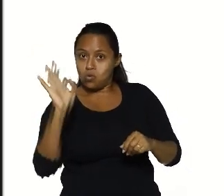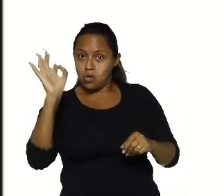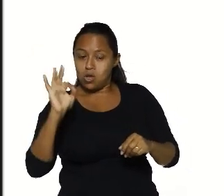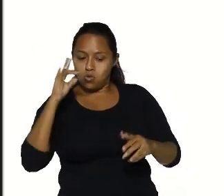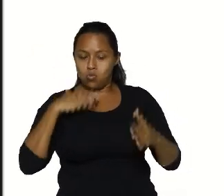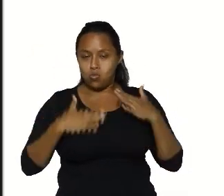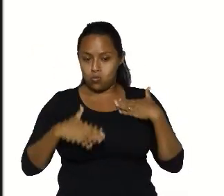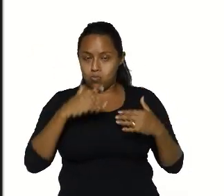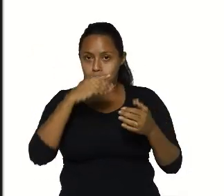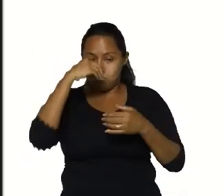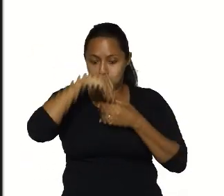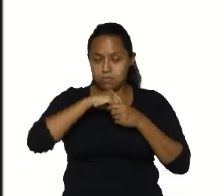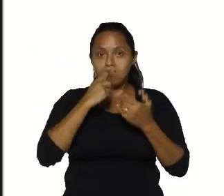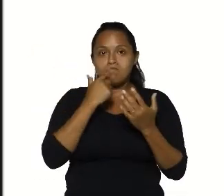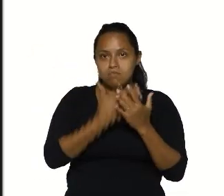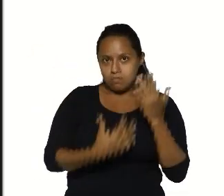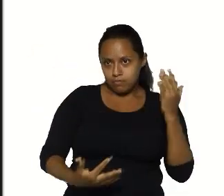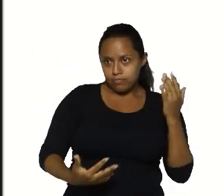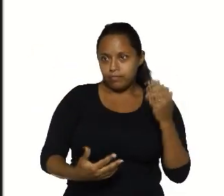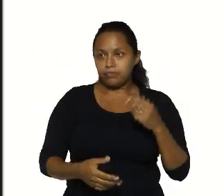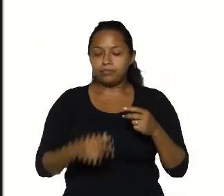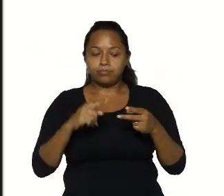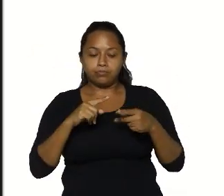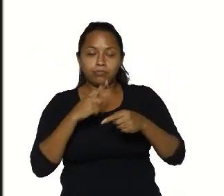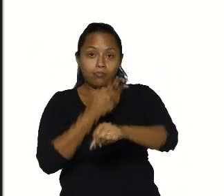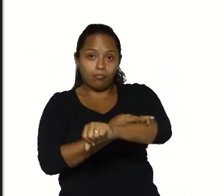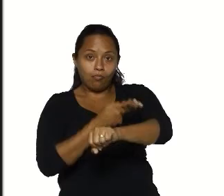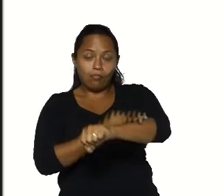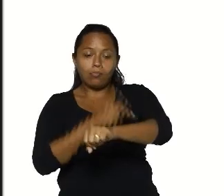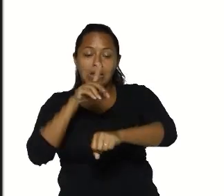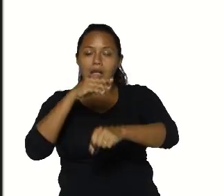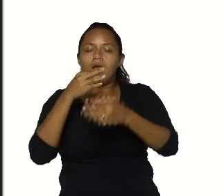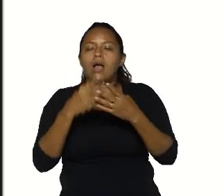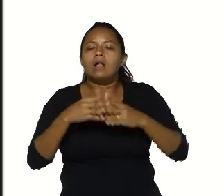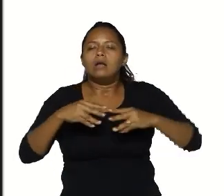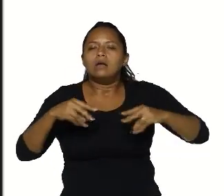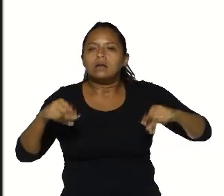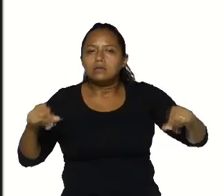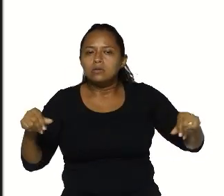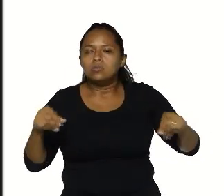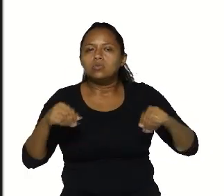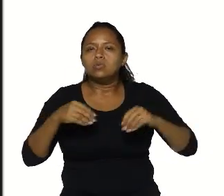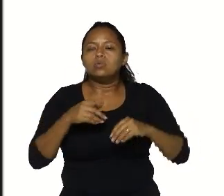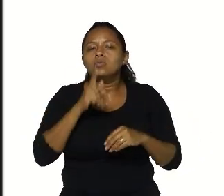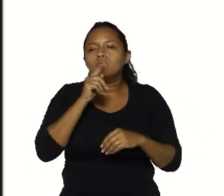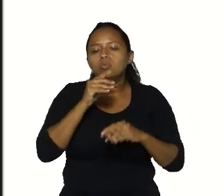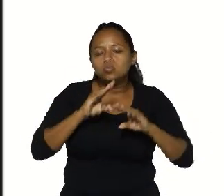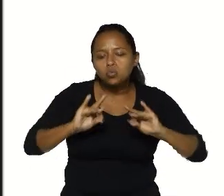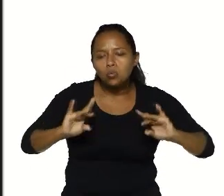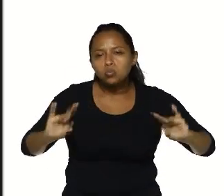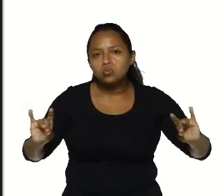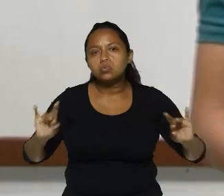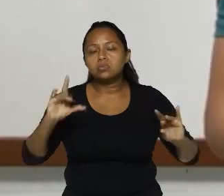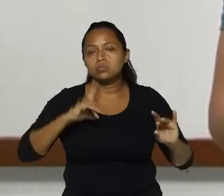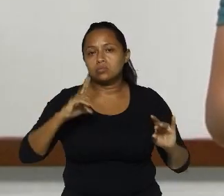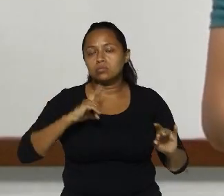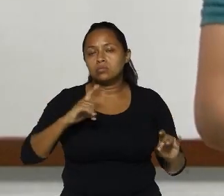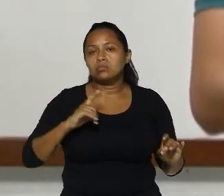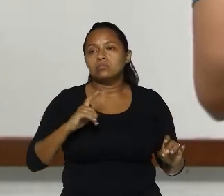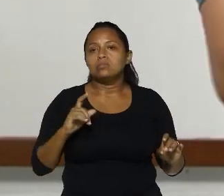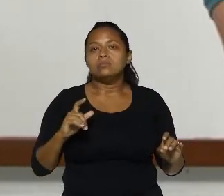55% do sangue. O plasma, como é a parte líquida, vocês devem logo fazer a